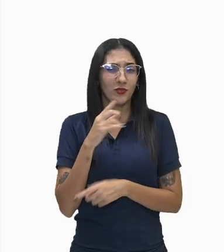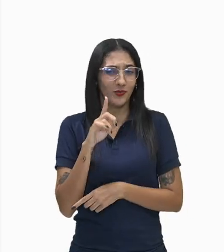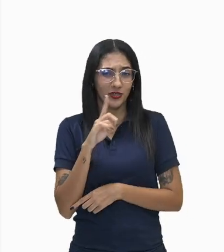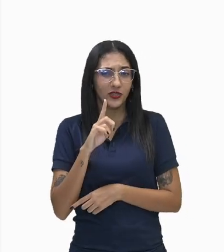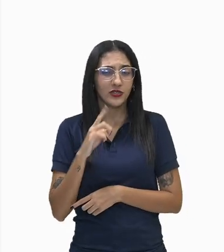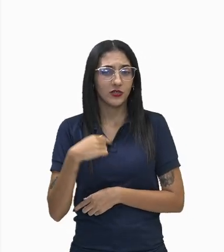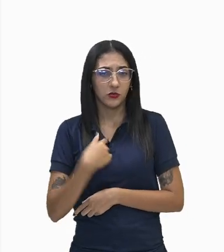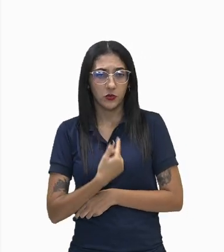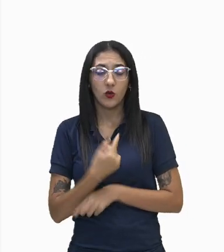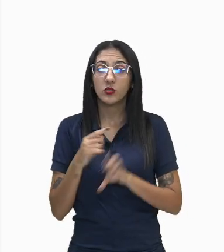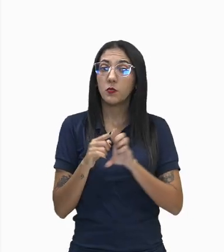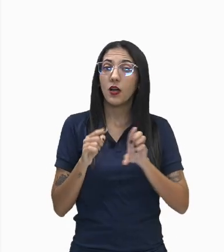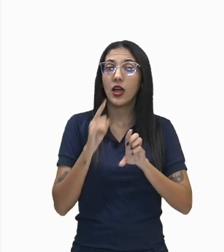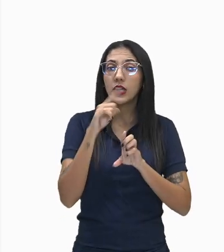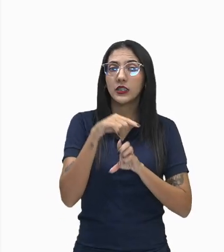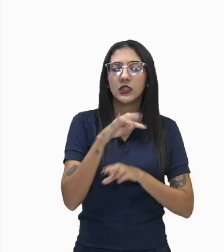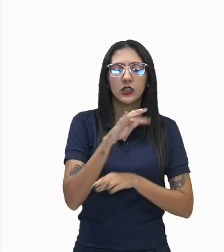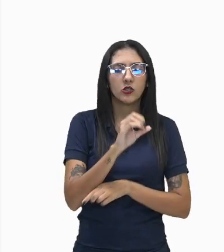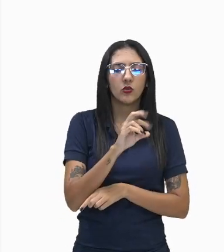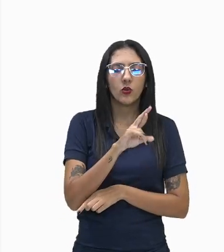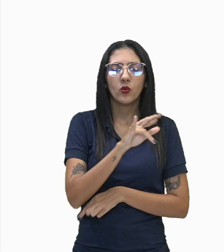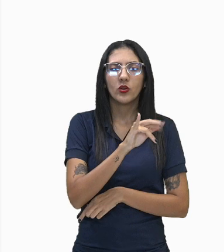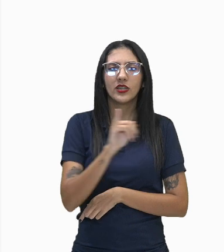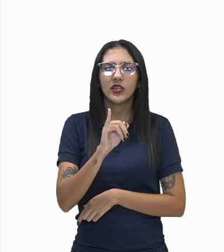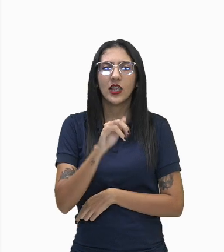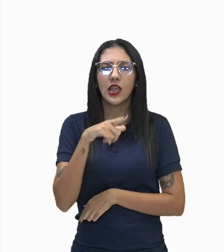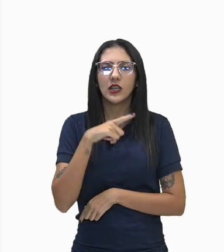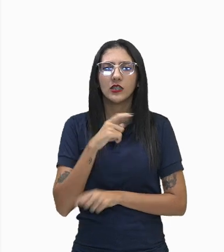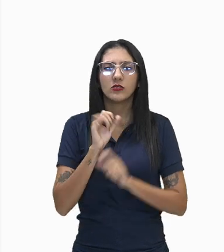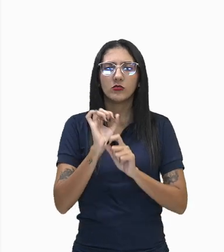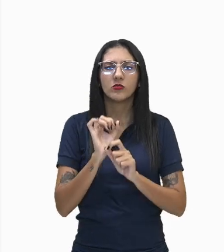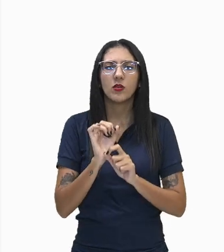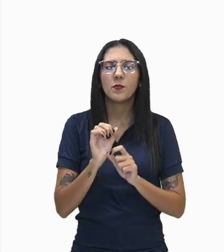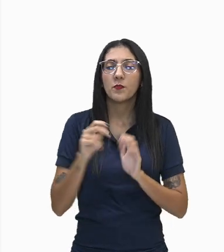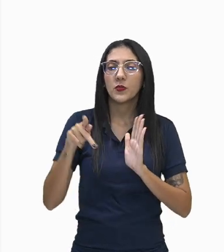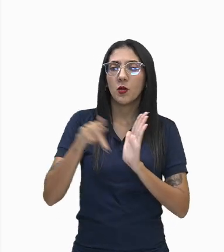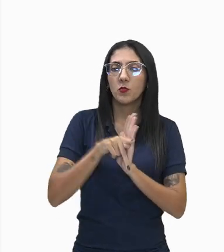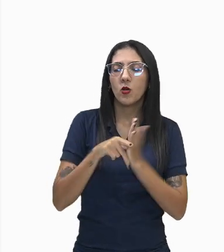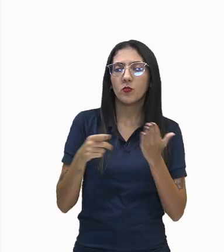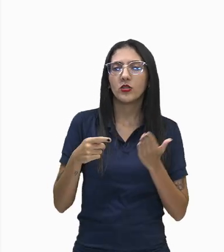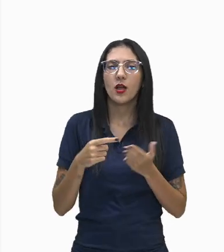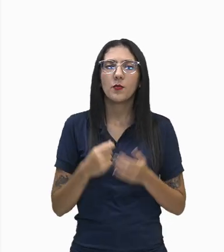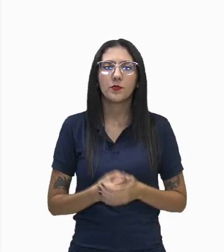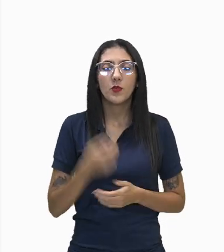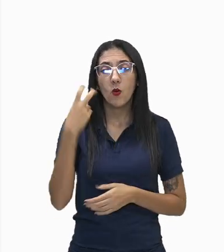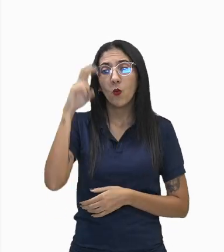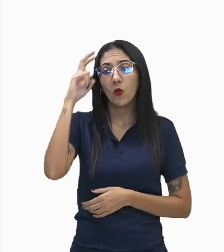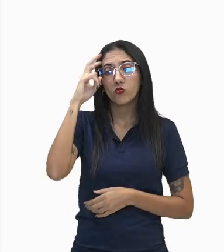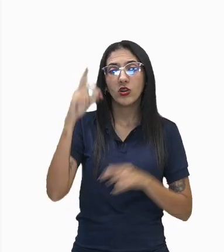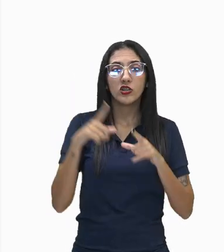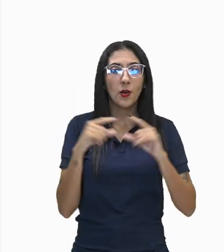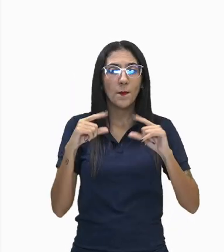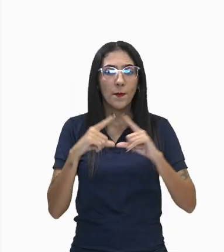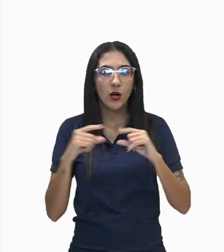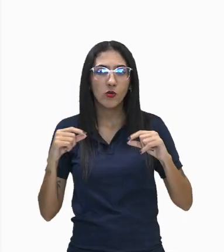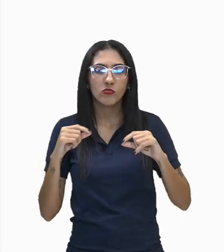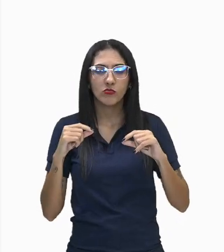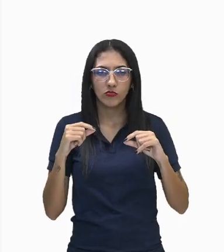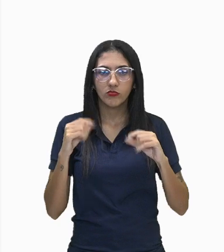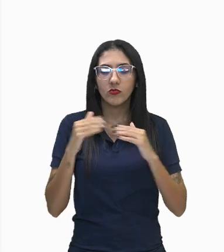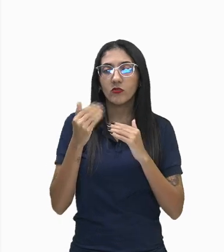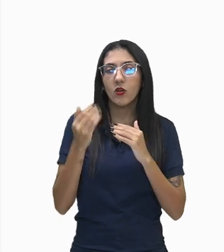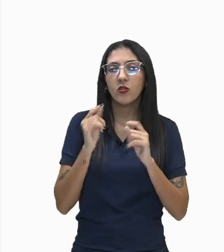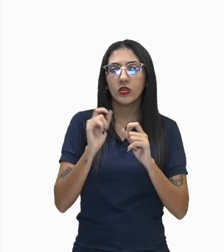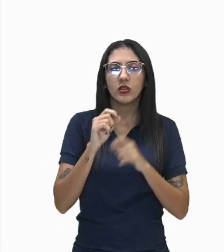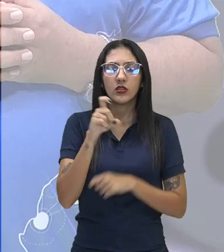nosso, mas o tori ele sempre aparece representando o Japão, a cultura japonesa, a cultura nipônica. É o